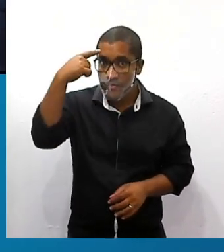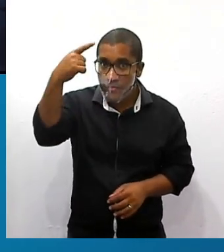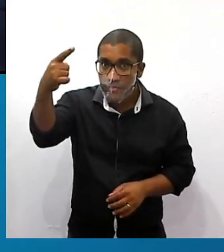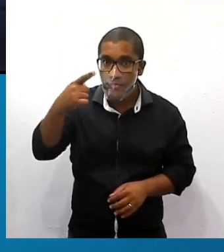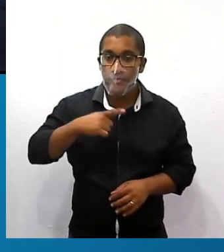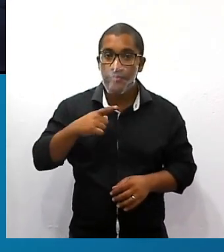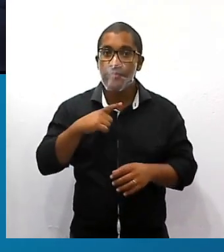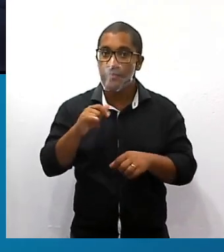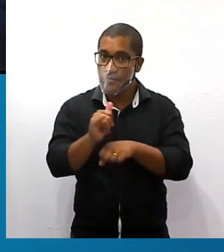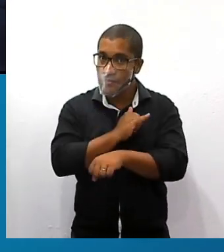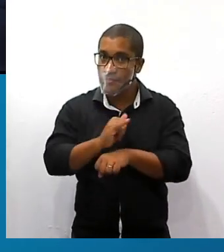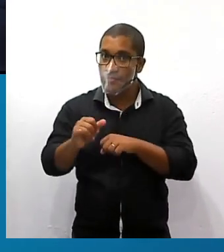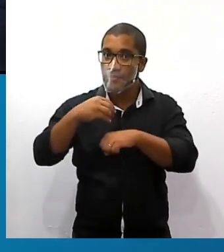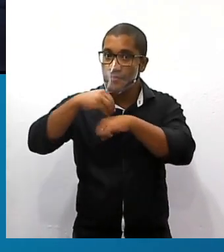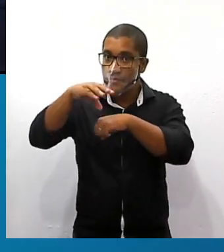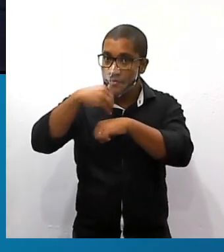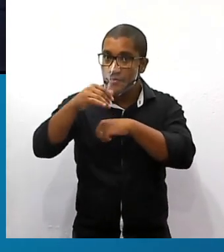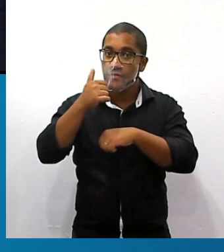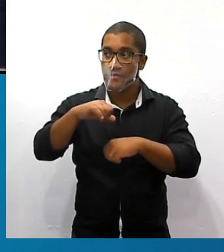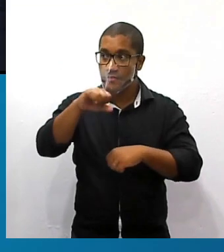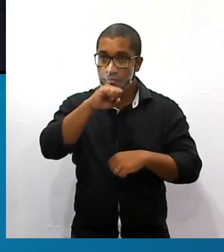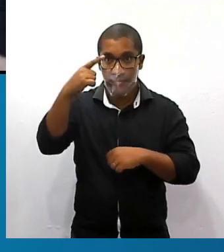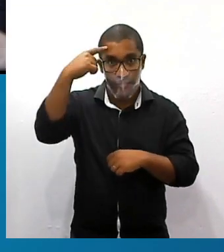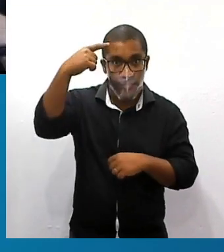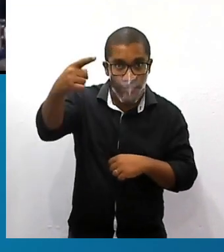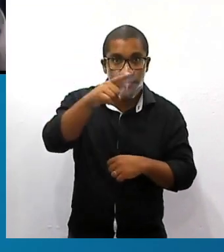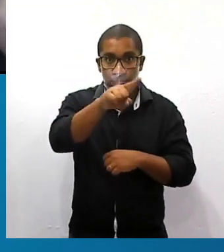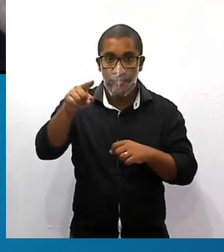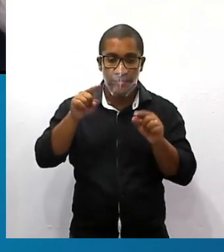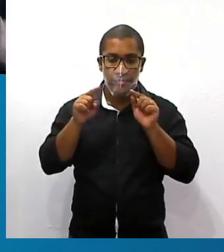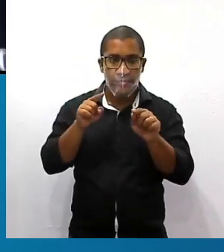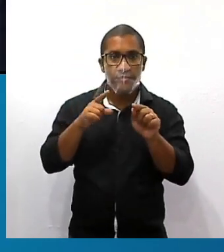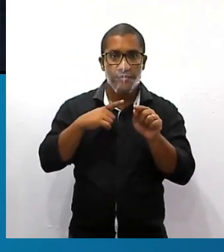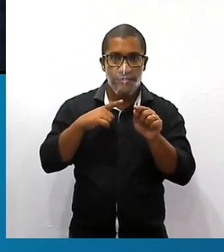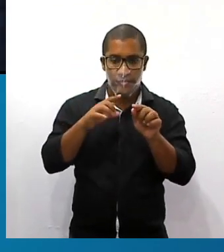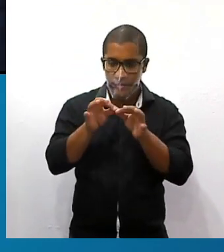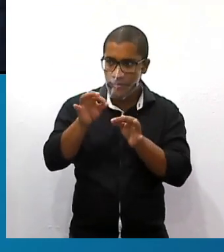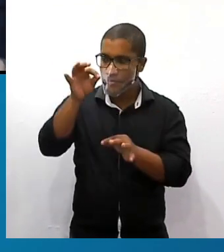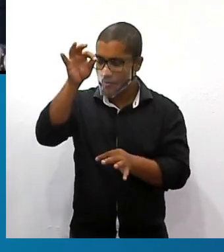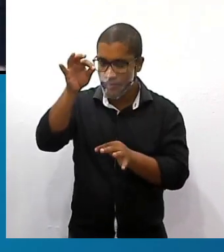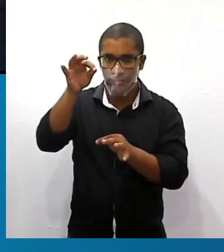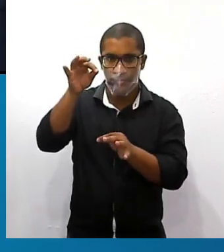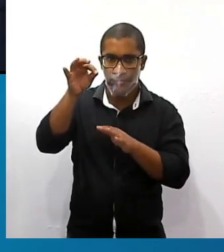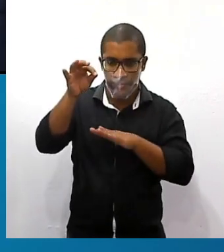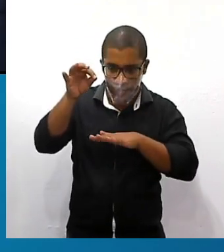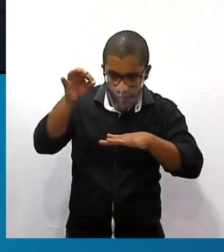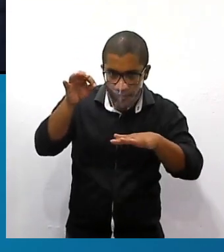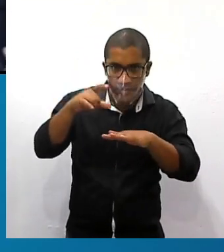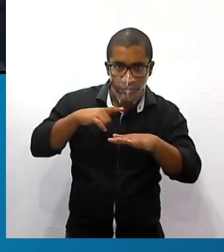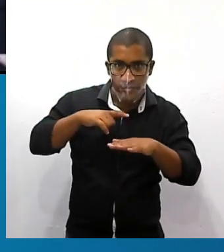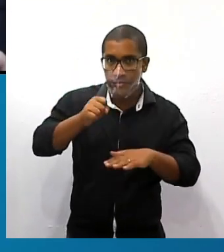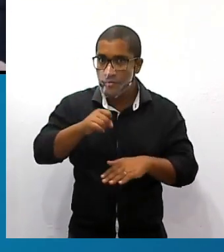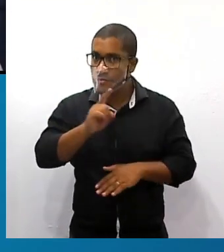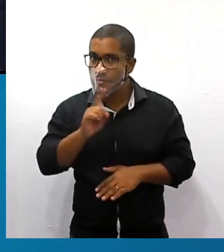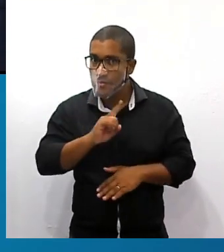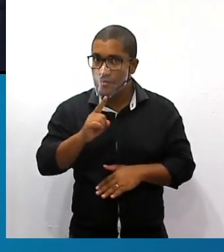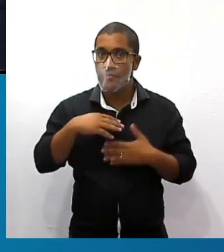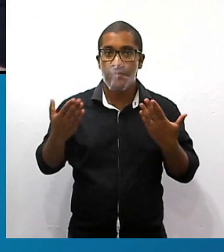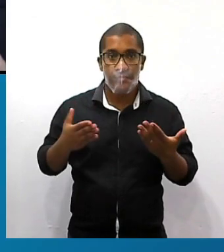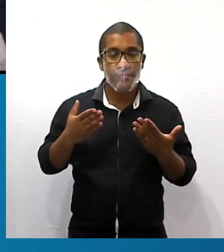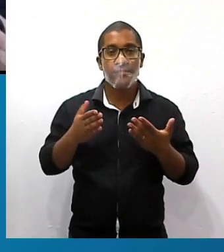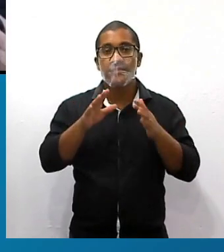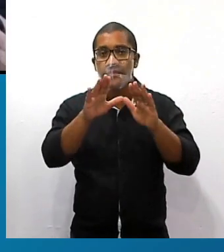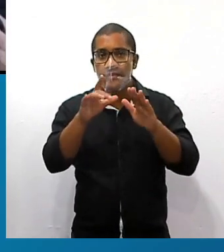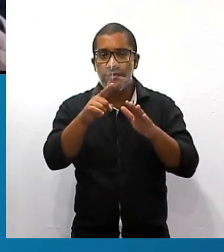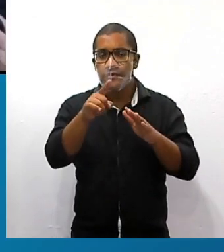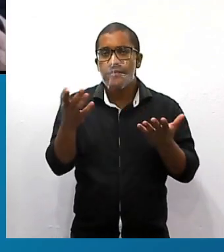recurso do bizu de manhã. Então, olhou para o ponto, perguntou, cara, ele tem uma altura do chão, ele está a uma altura da superfície? Aí você vai dizer, Paulinho, aí